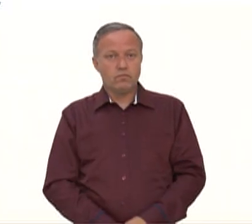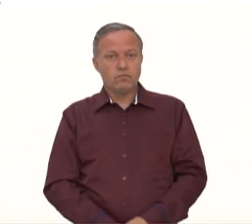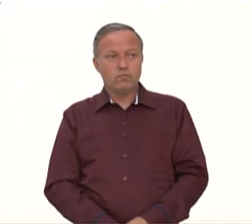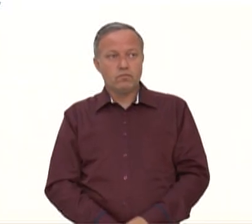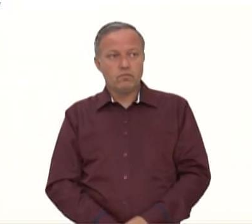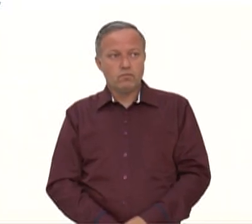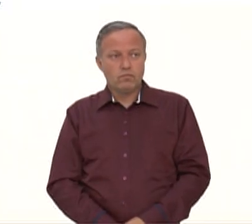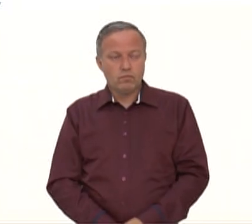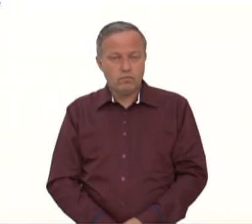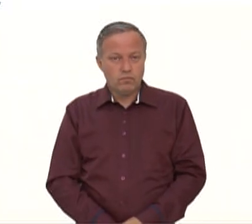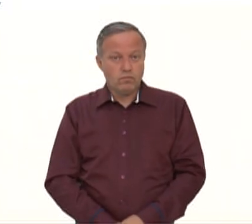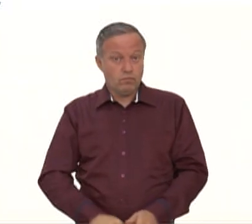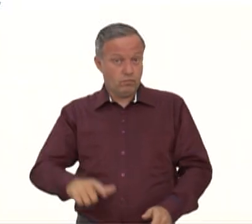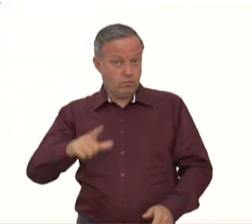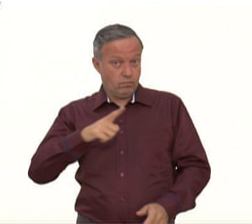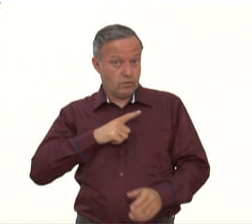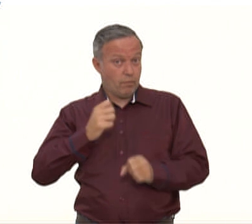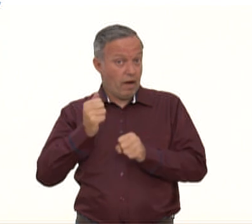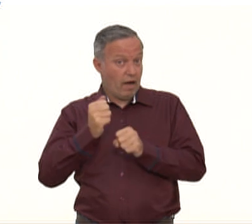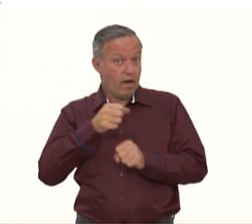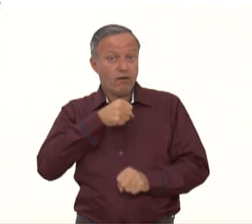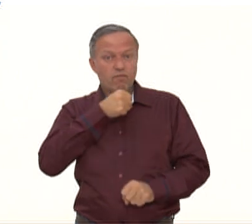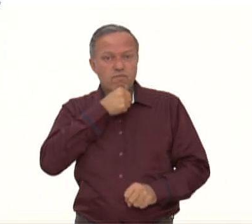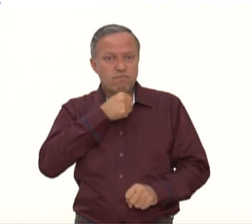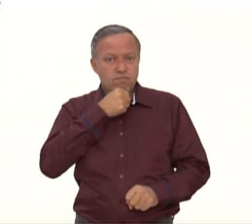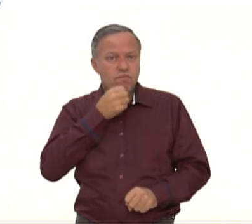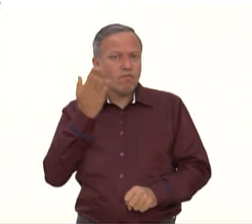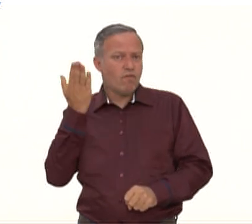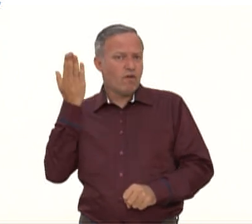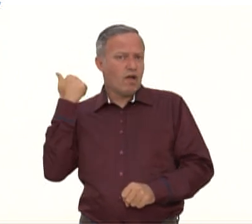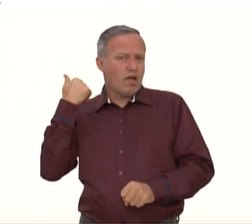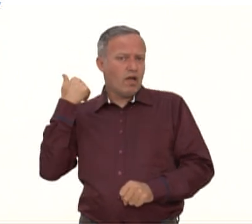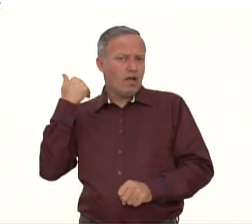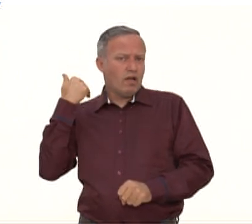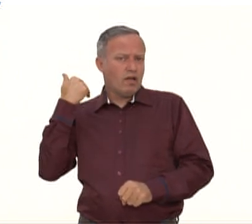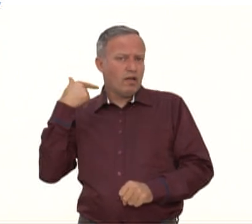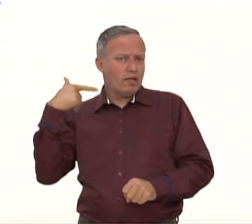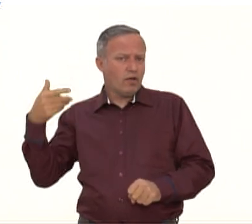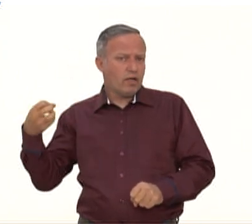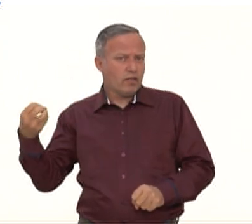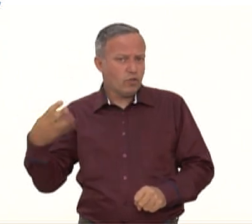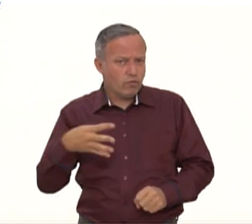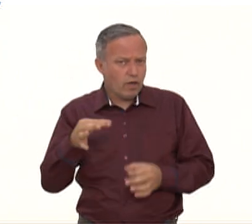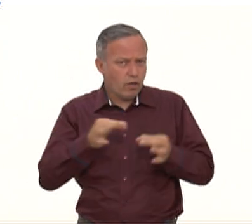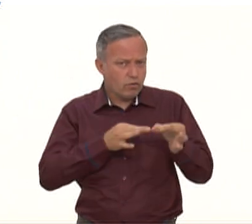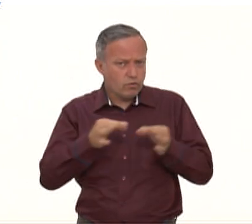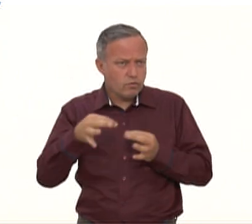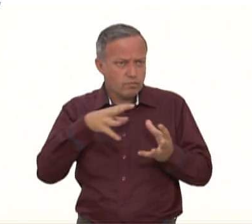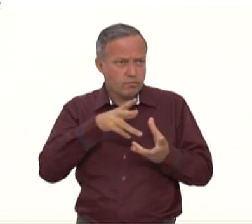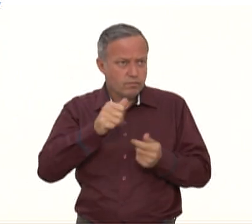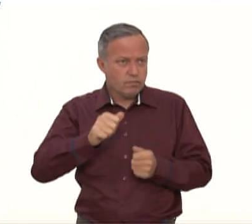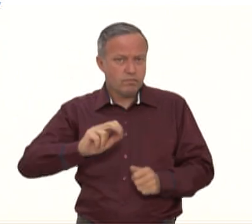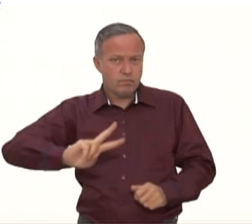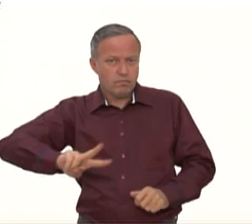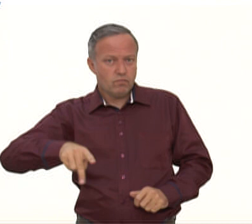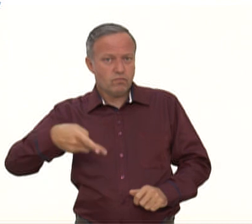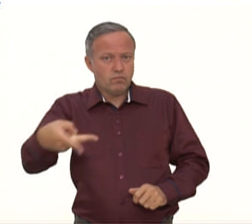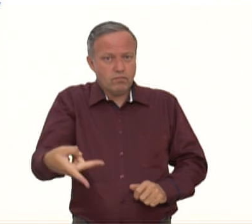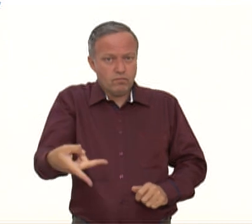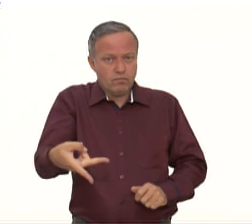nós temos a velha ordem mundial versus a nova ordem mundial. Como assim? Da bipolarização